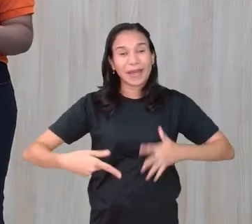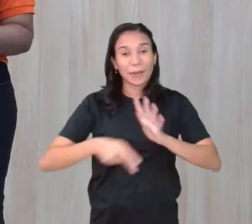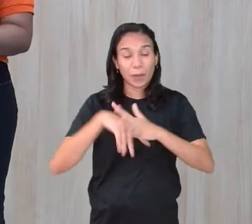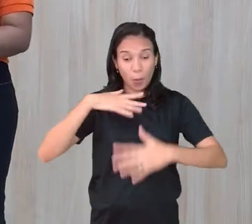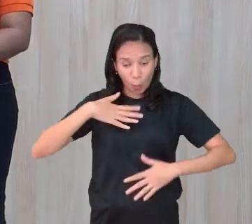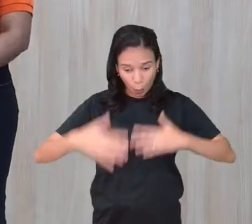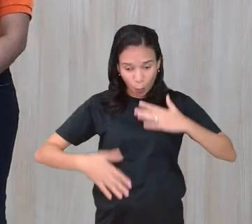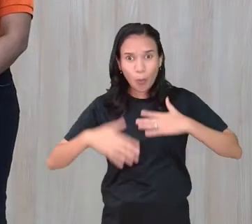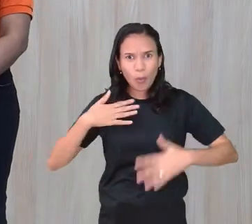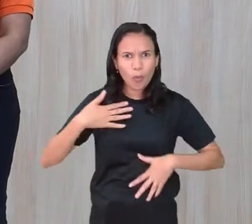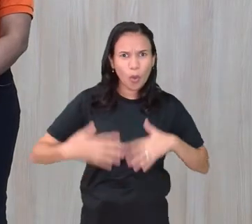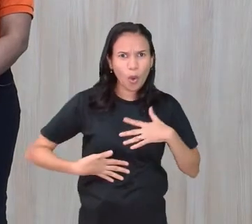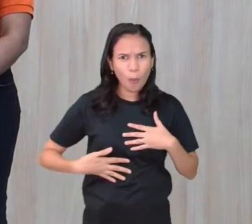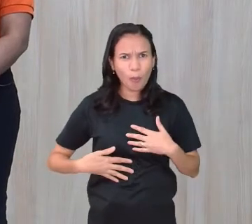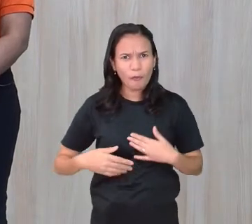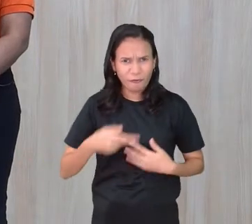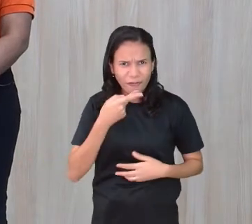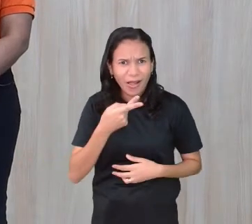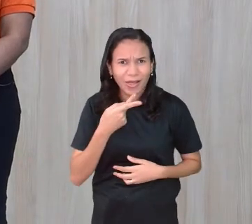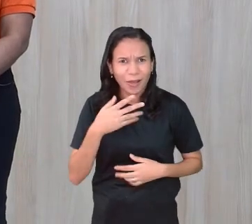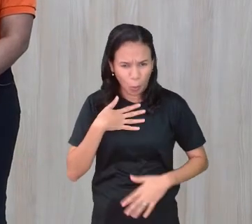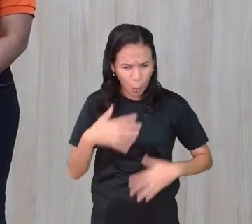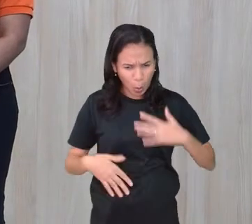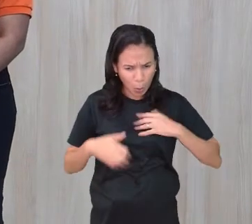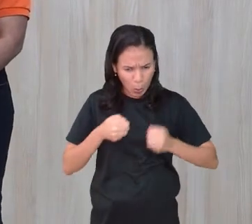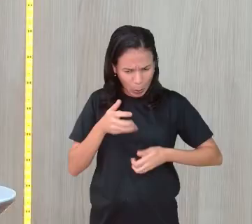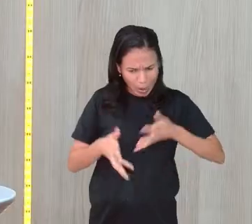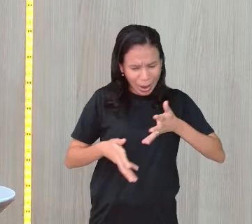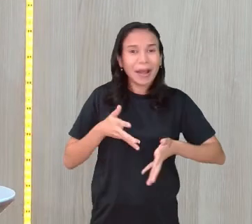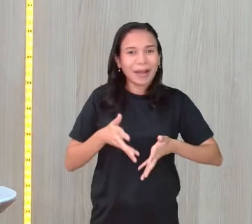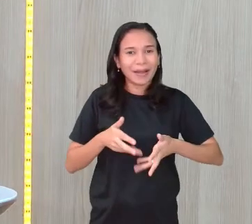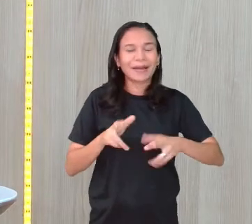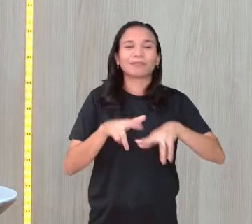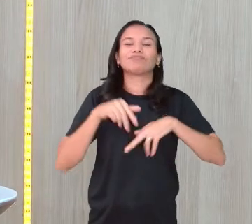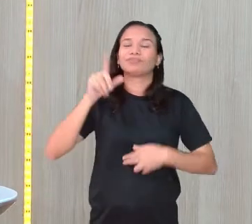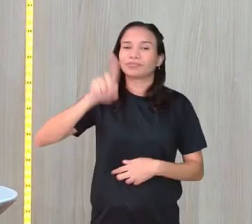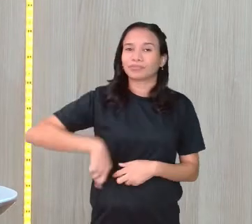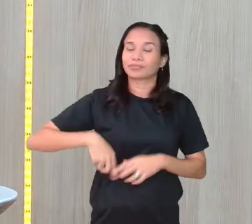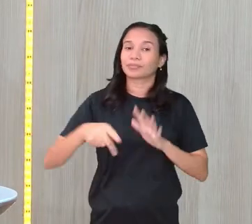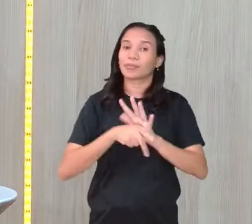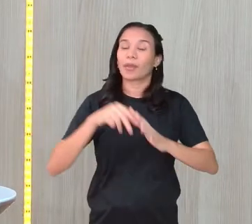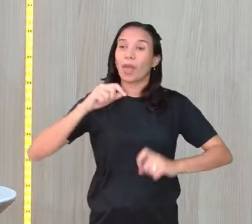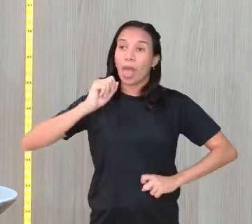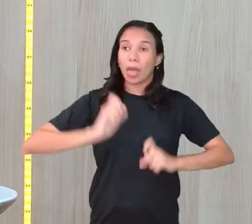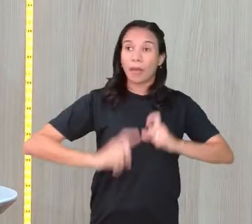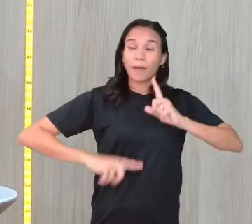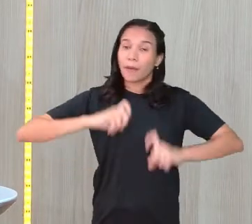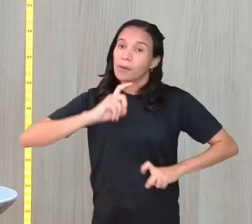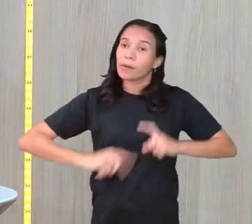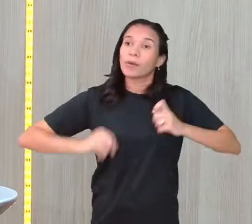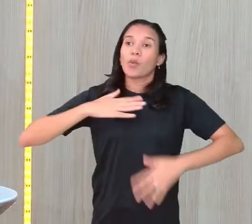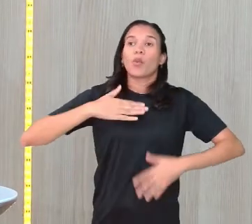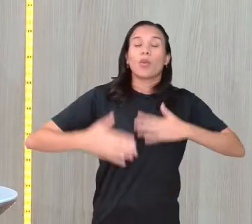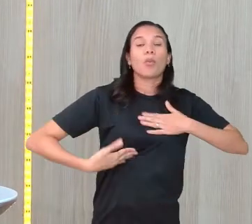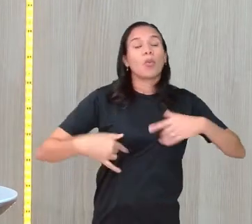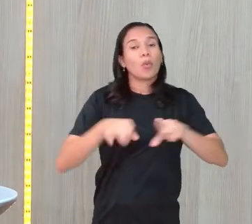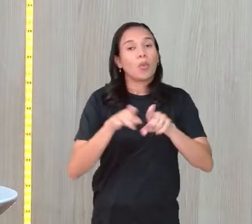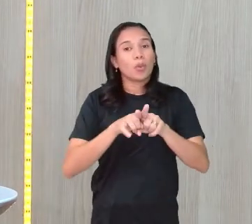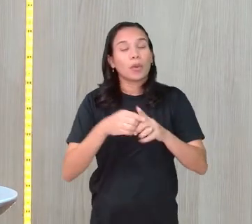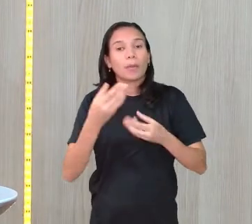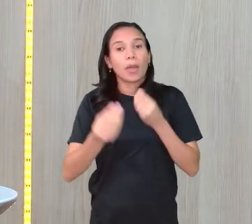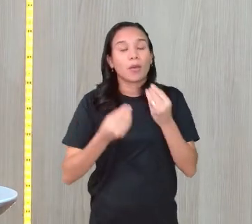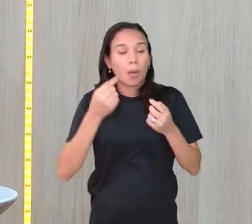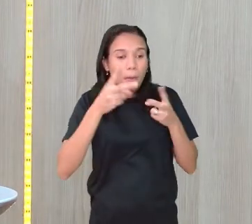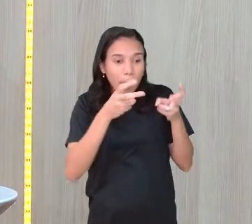corpo fala, professora Camila? Exato, com certeza. Tanto é que a linguagem corporal e a leitura do corpo,